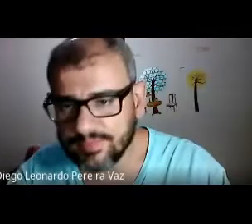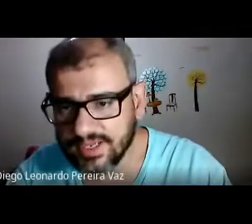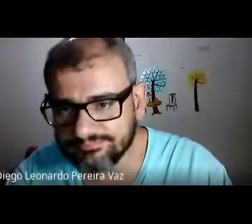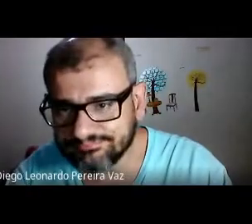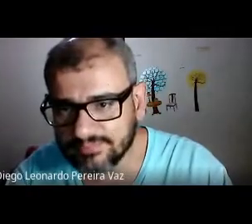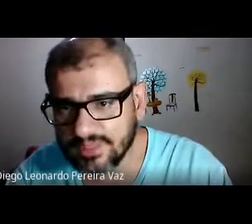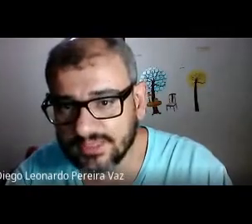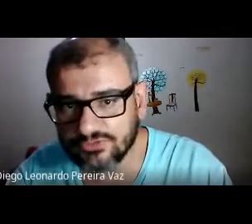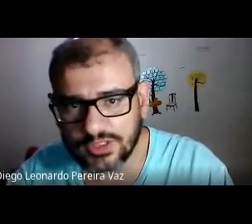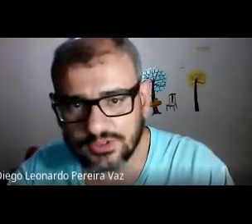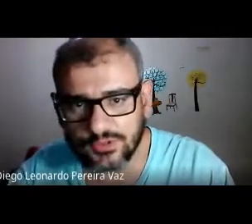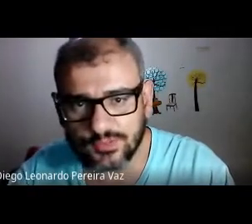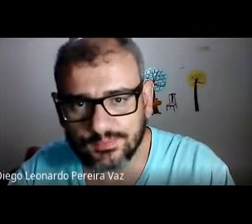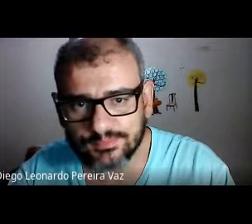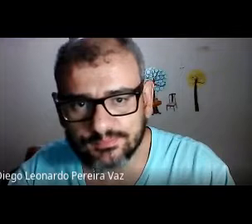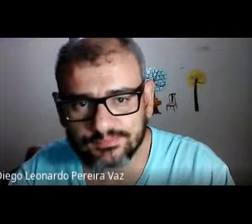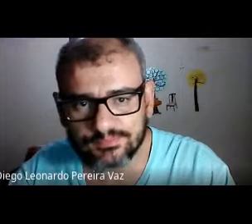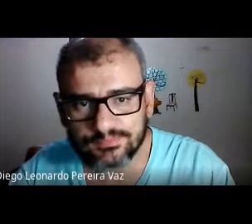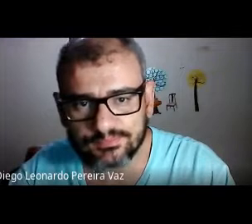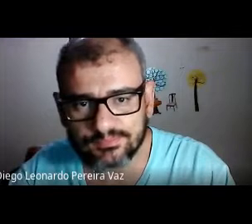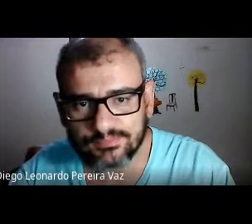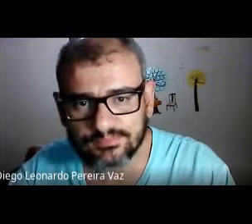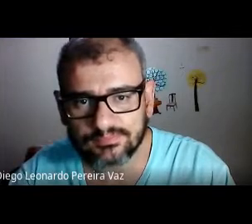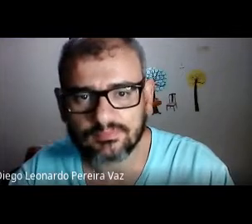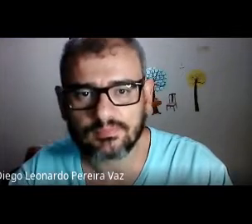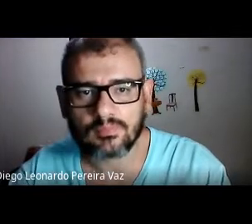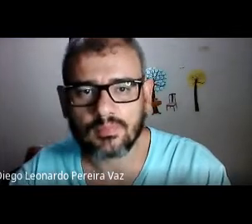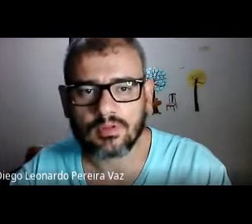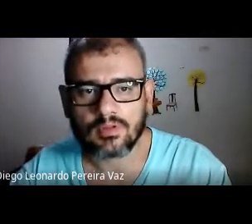Bem, bem, bem difícil.